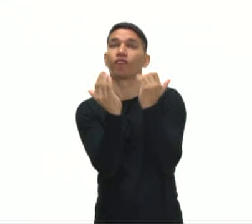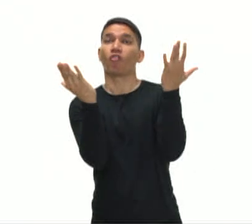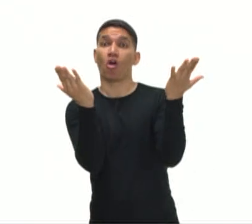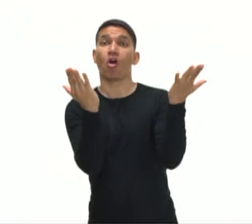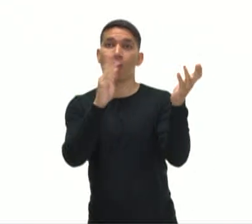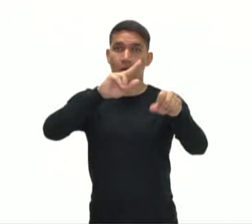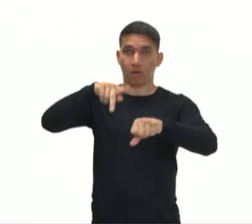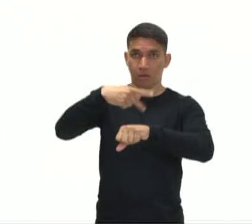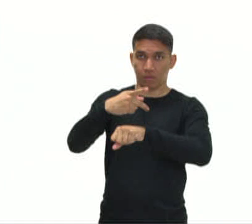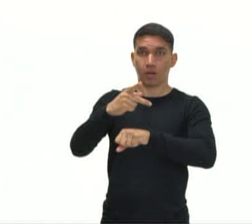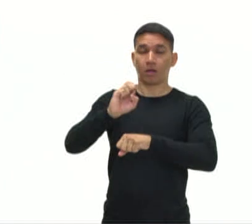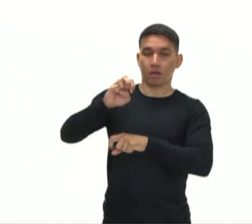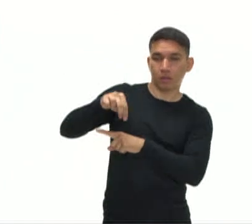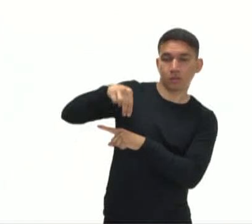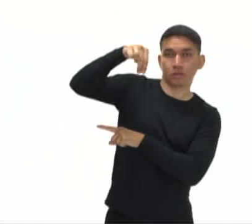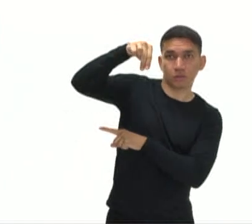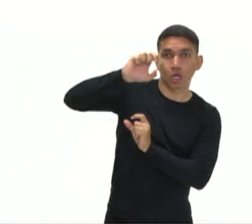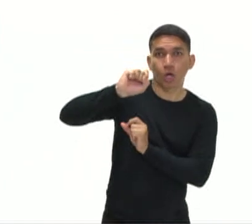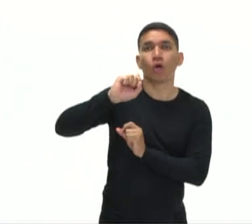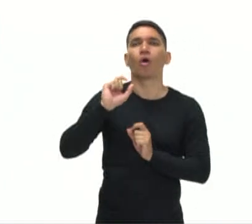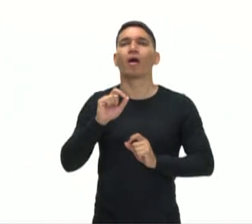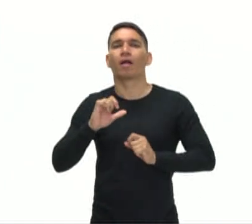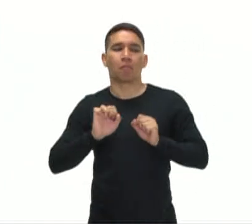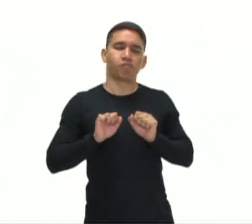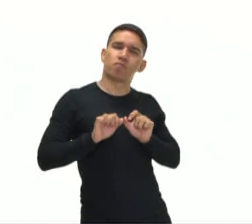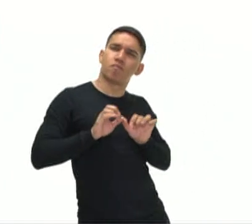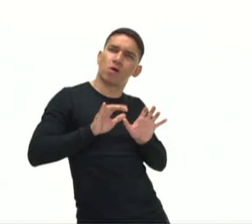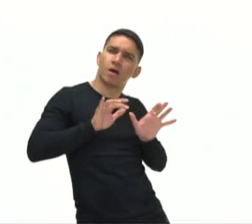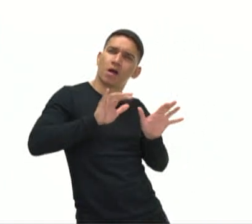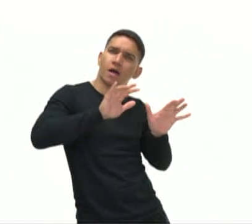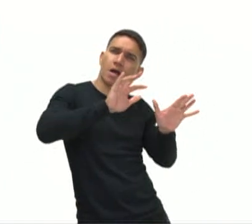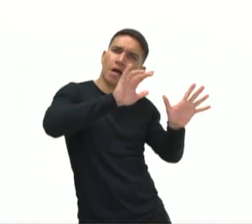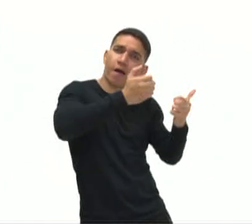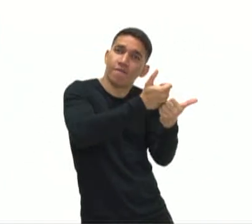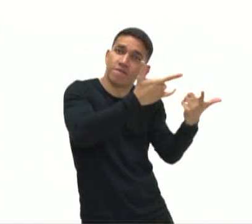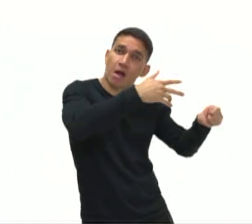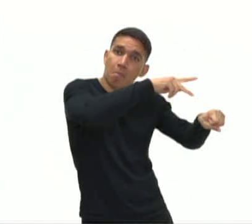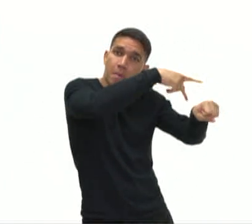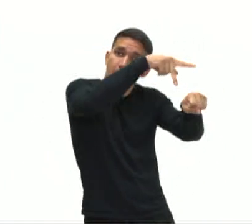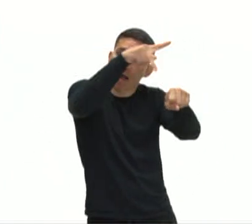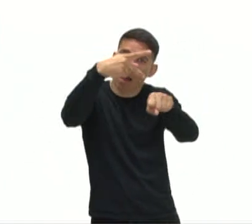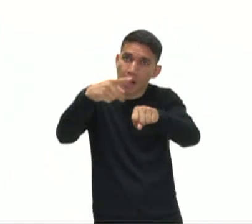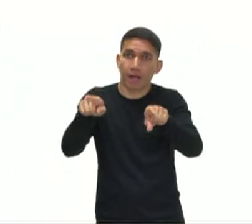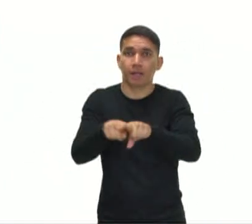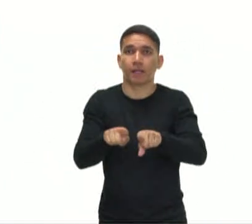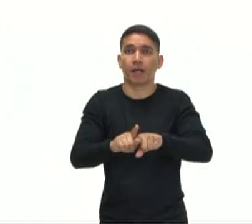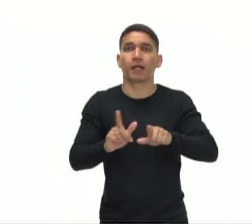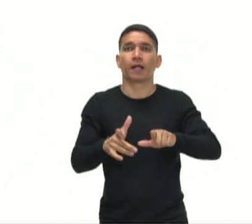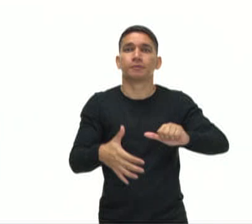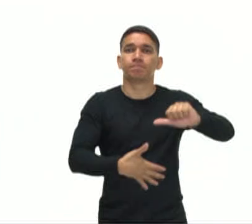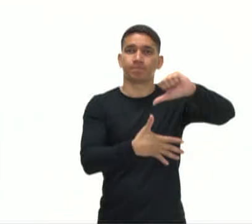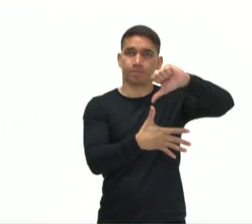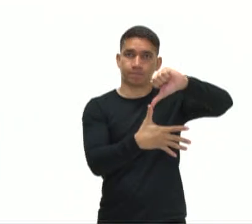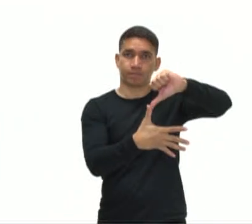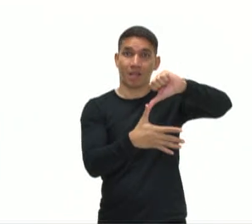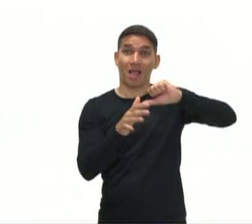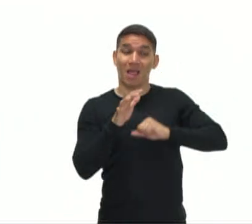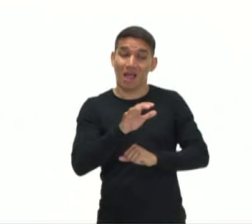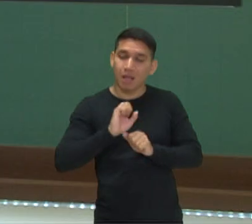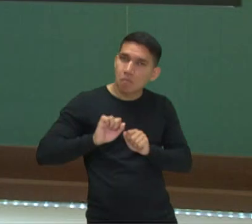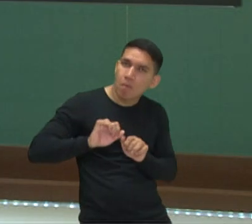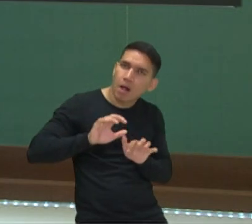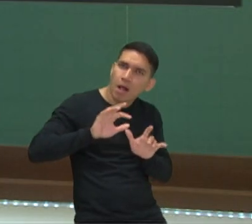ali da região norte e avançando por vários países da América do Sul, né? Esta parte